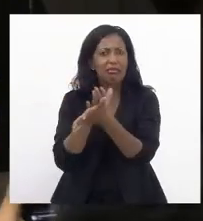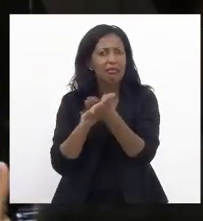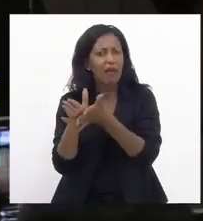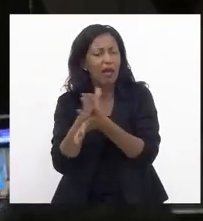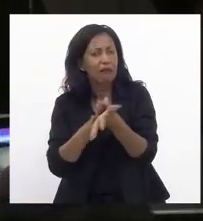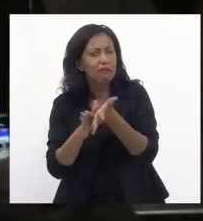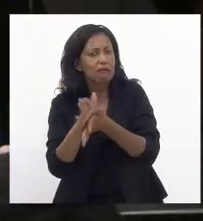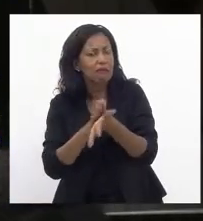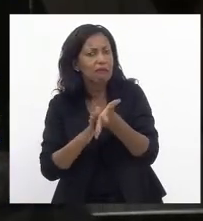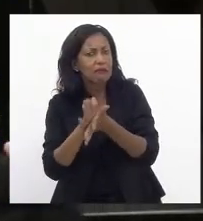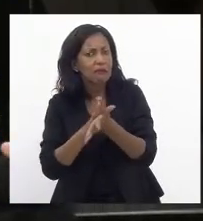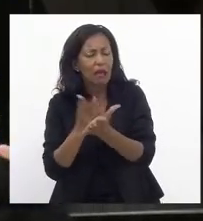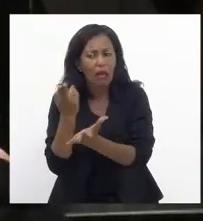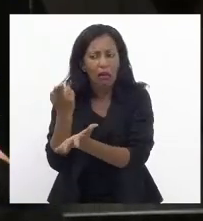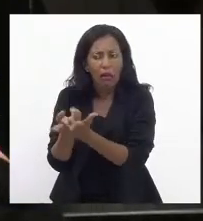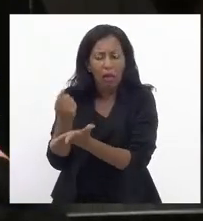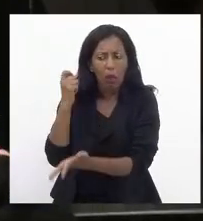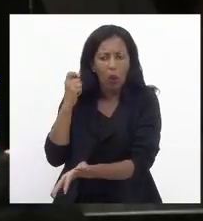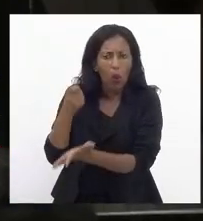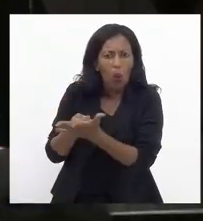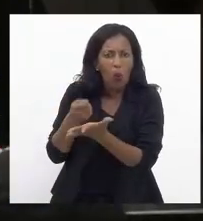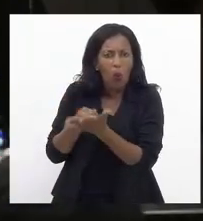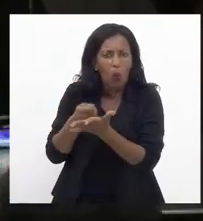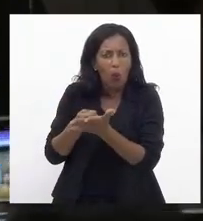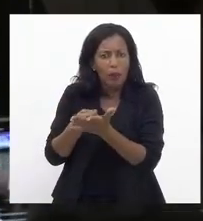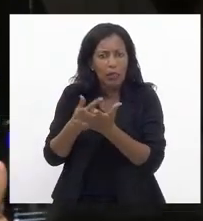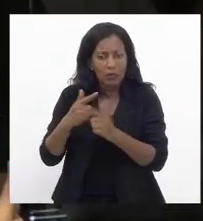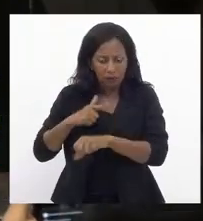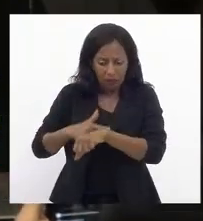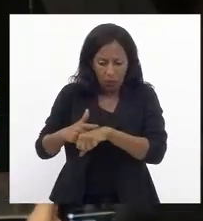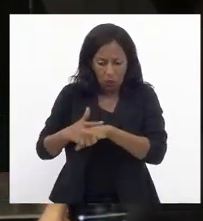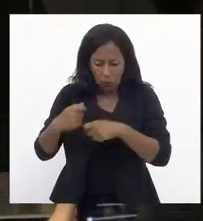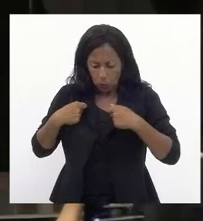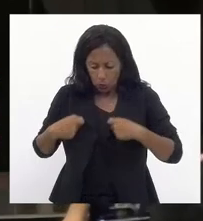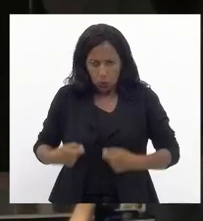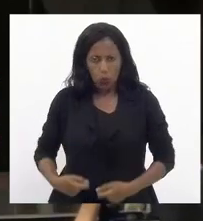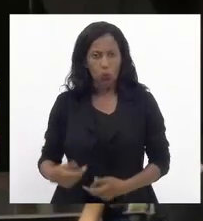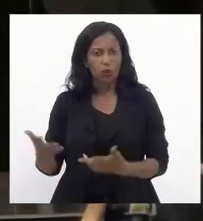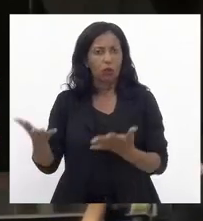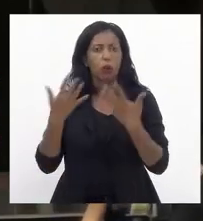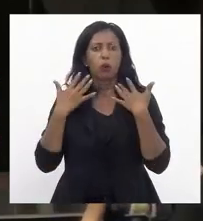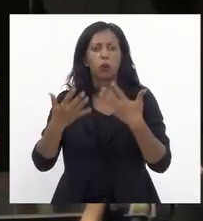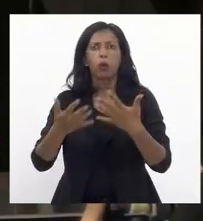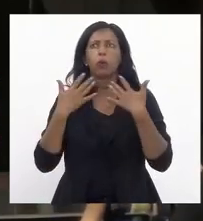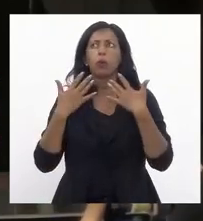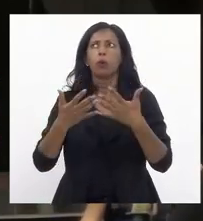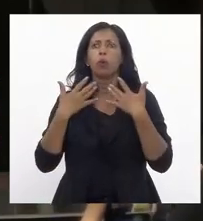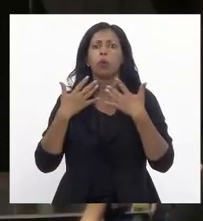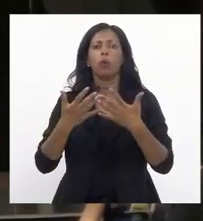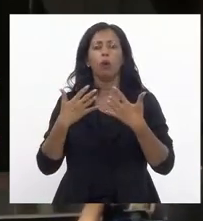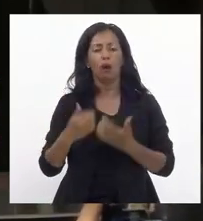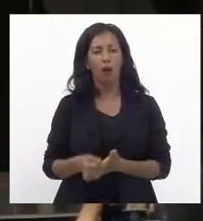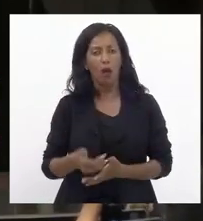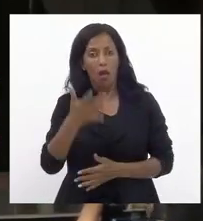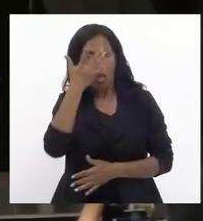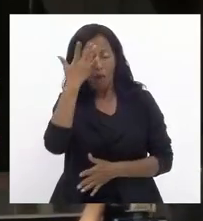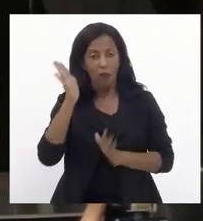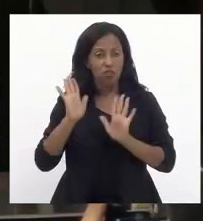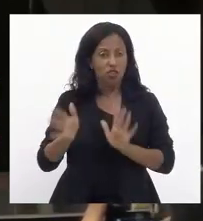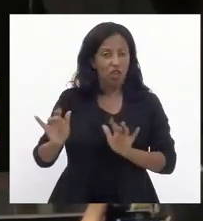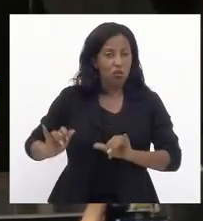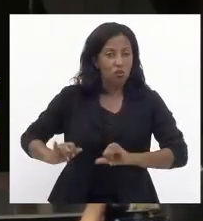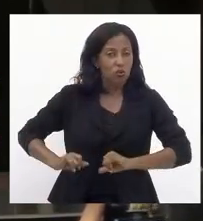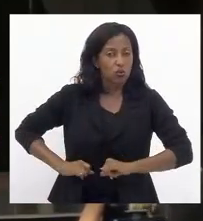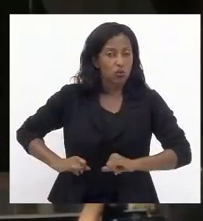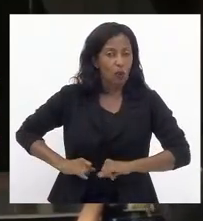onde o paciente ele é obrigado a se despir, porque não tem uma ventilação. A paciente já sofrendo